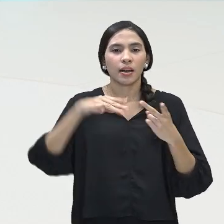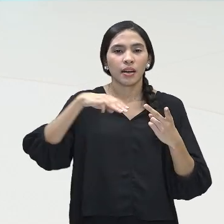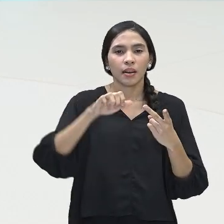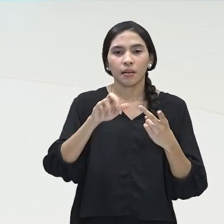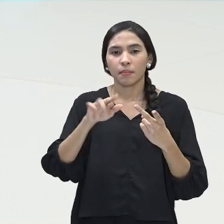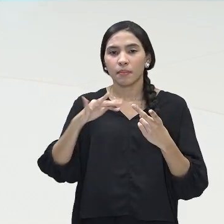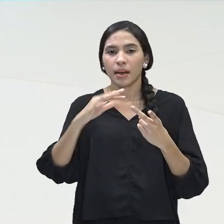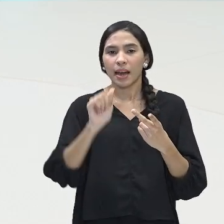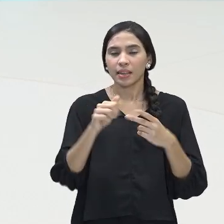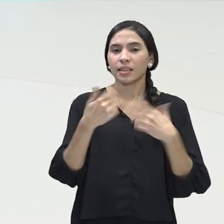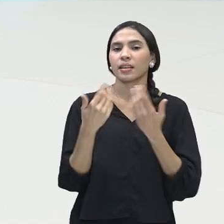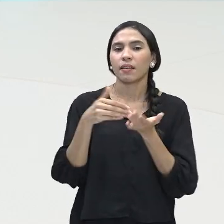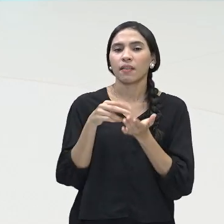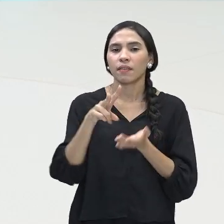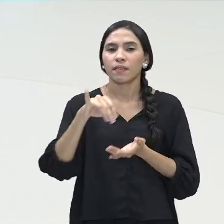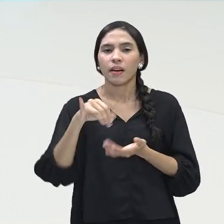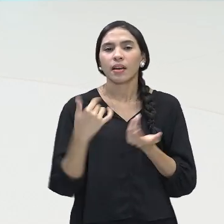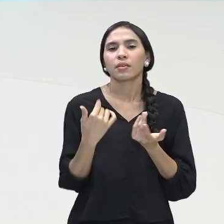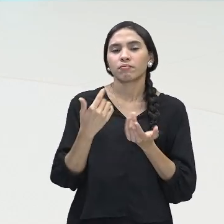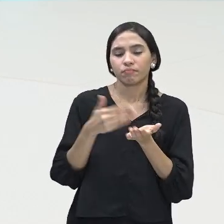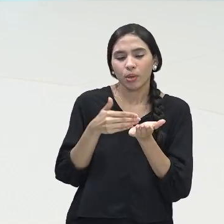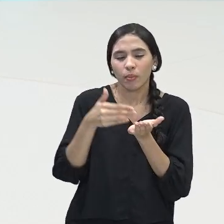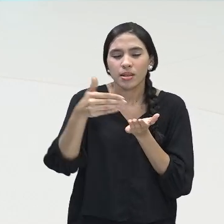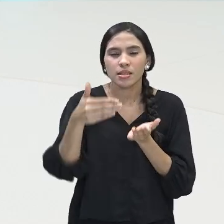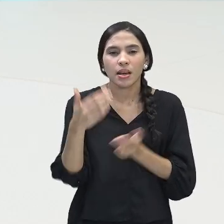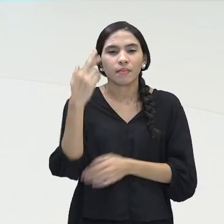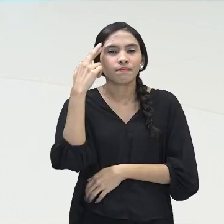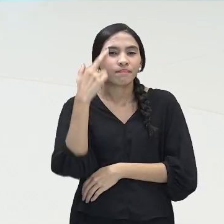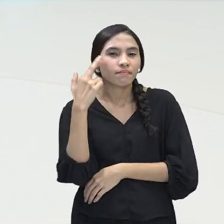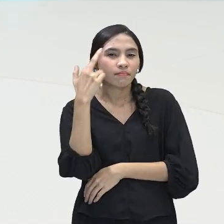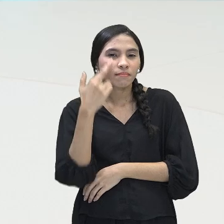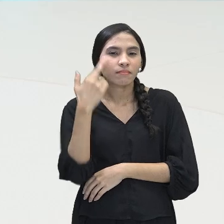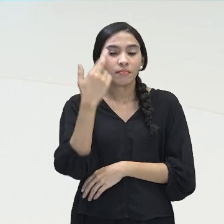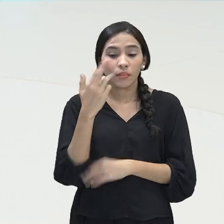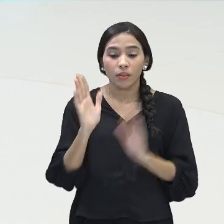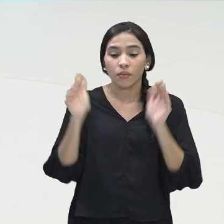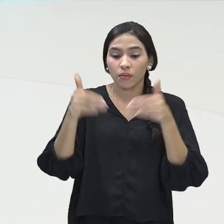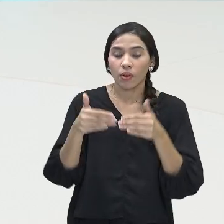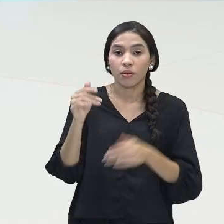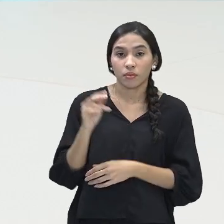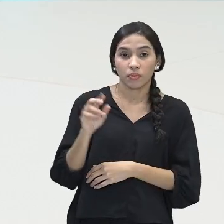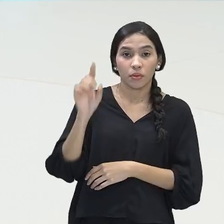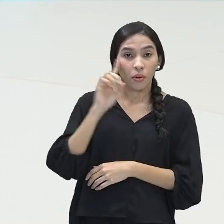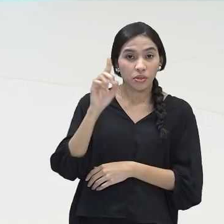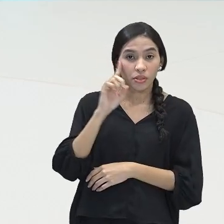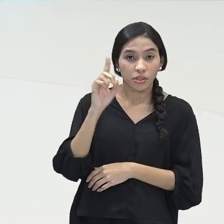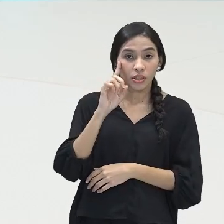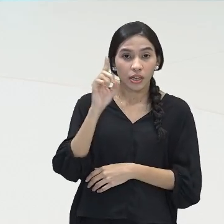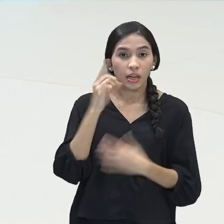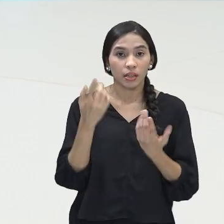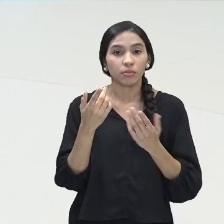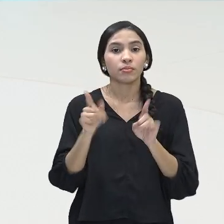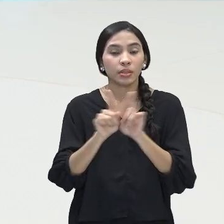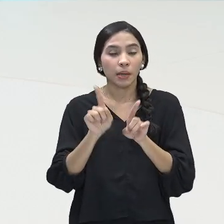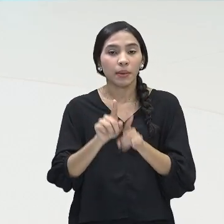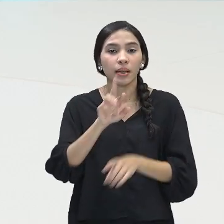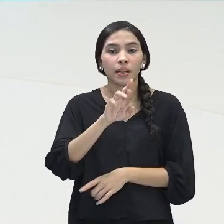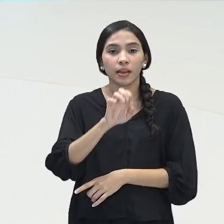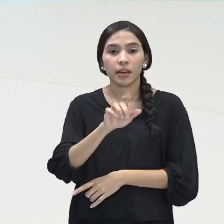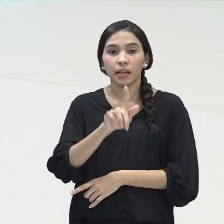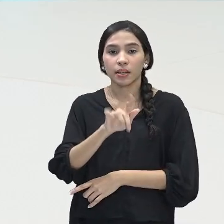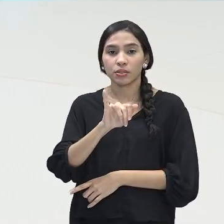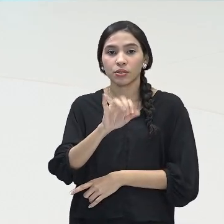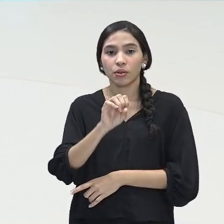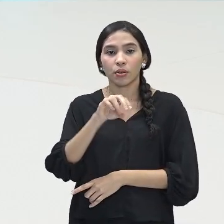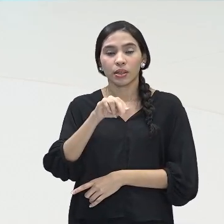começar ali uma reflexão, vão focar no cotidiano, né? Para o regionalismo,